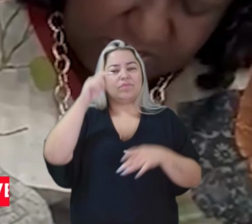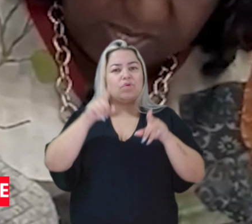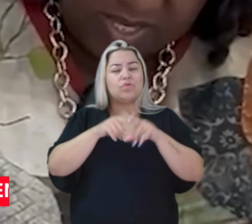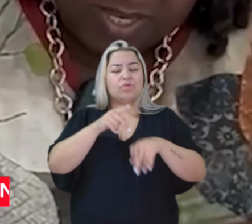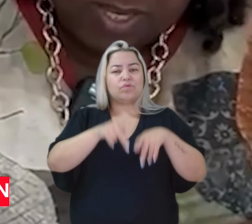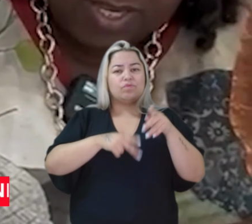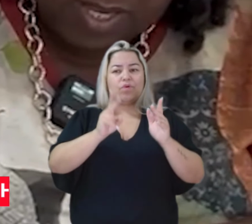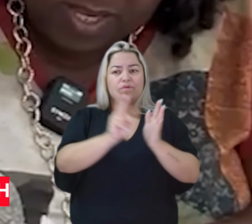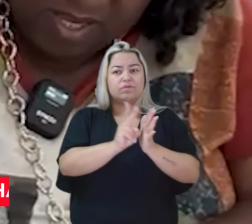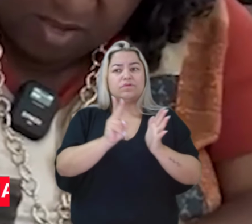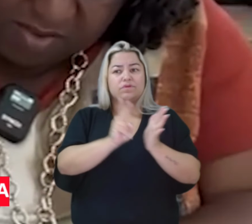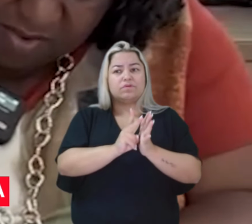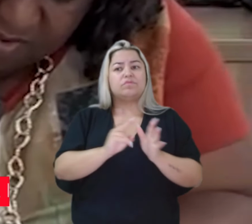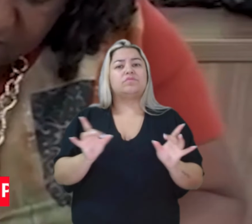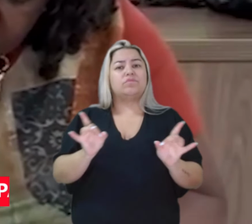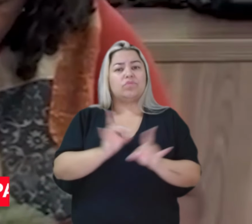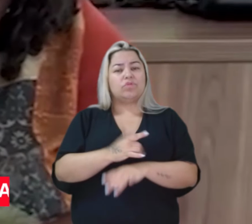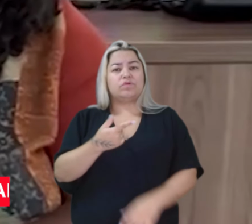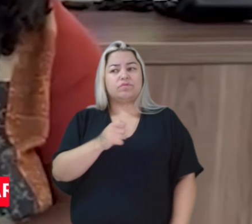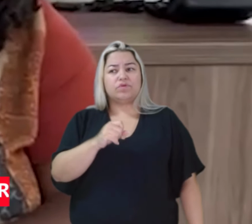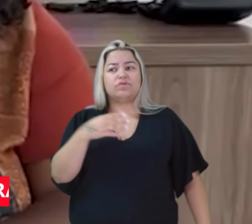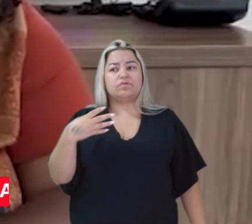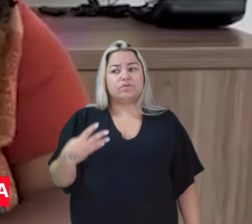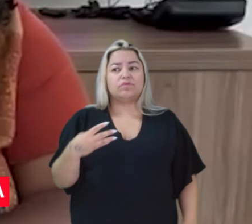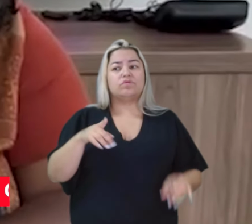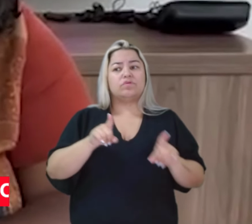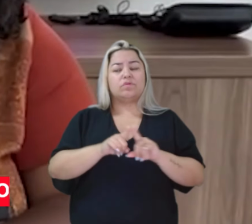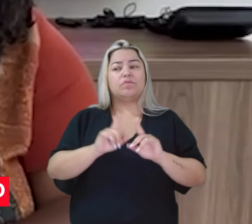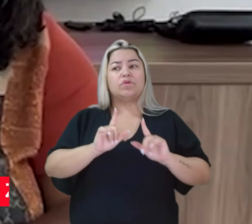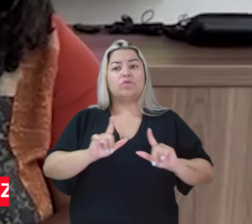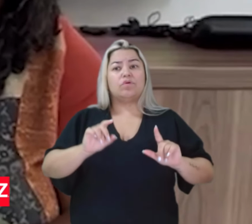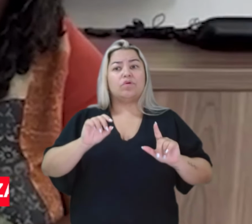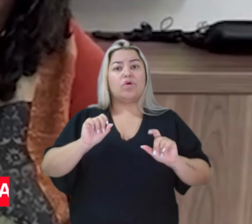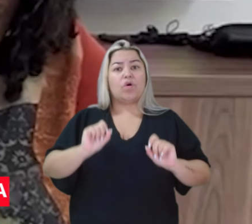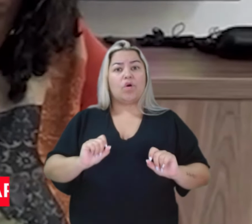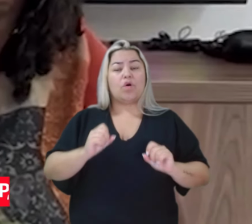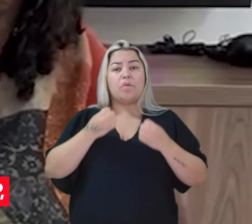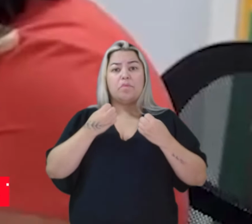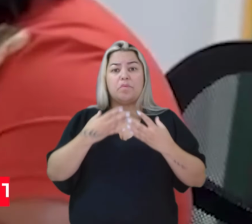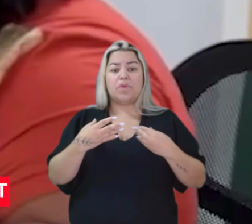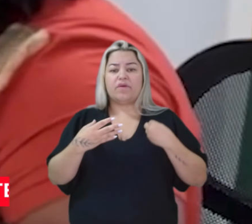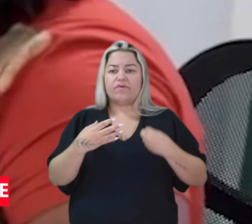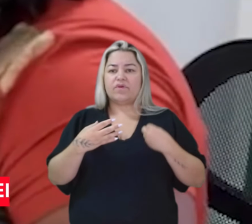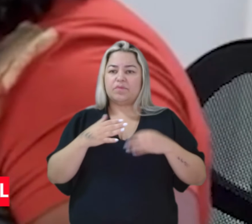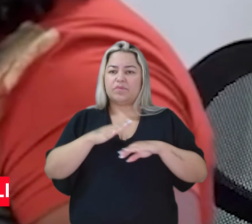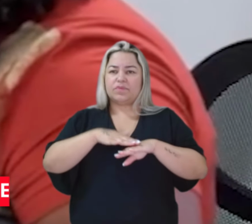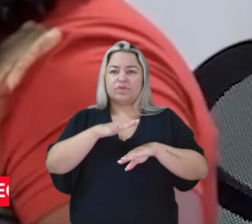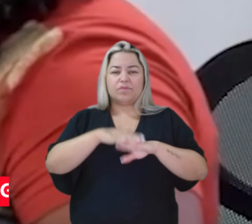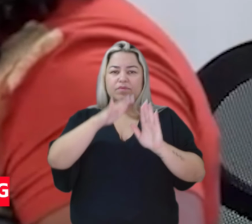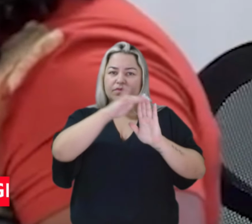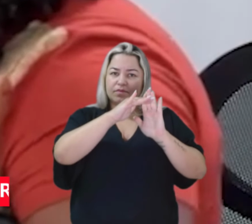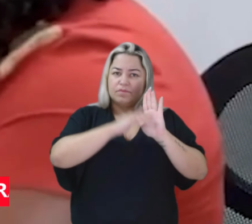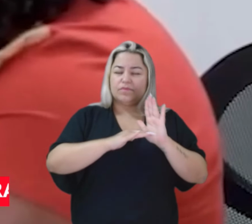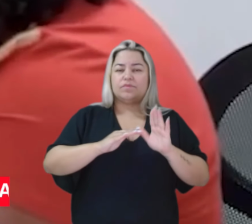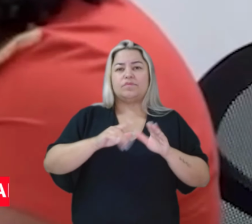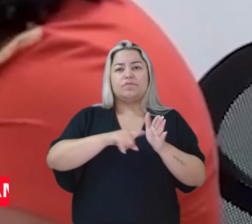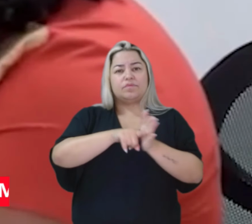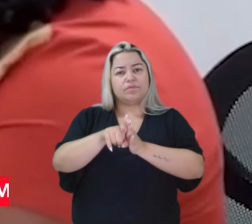Povos Indígenas, encerrou 2024 com o lançamento do programa Bem Viver Mais, um plano nacional